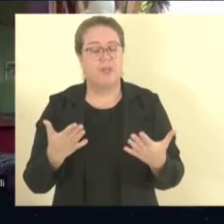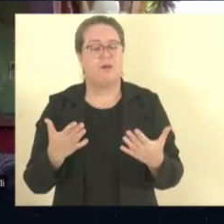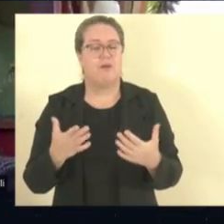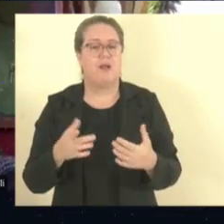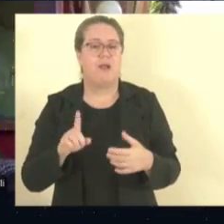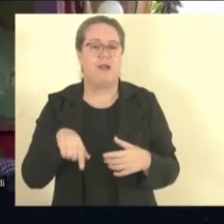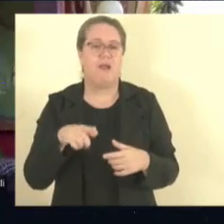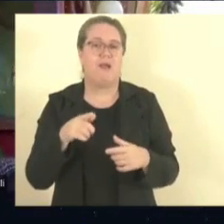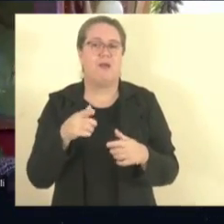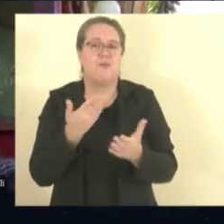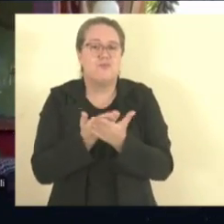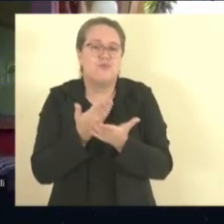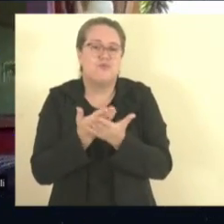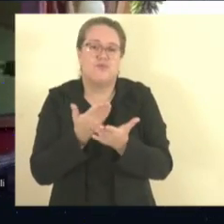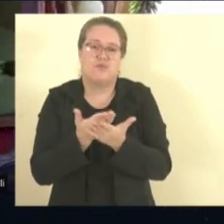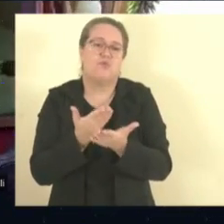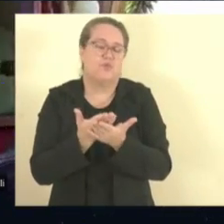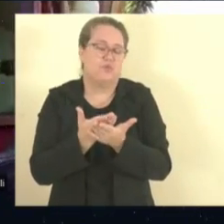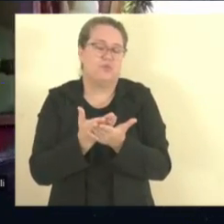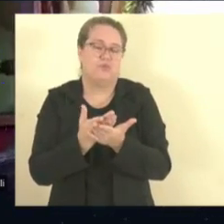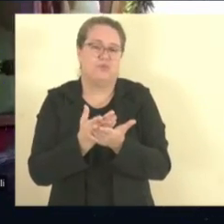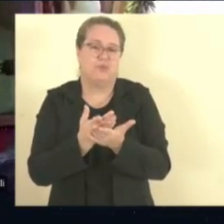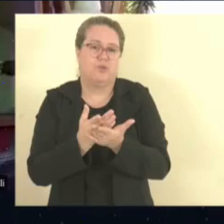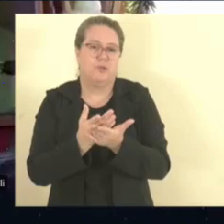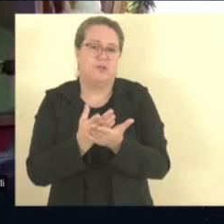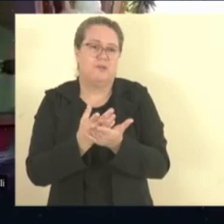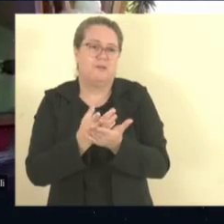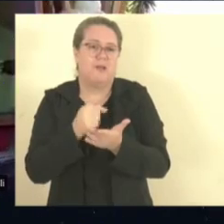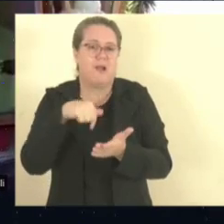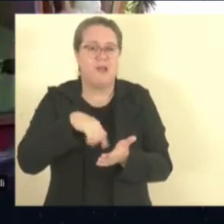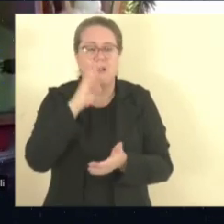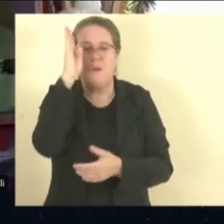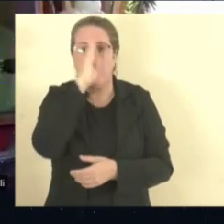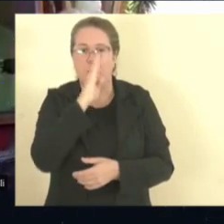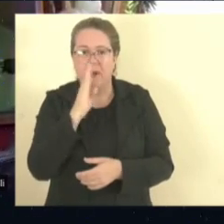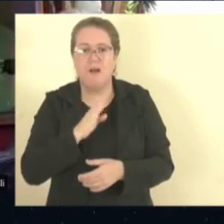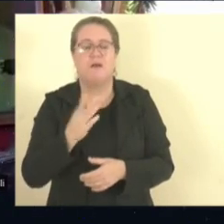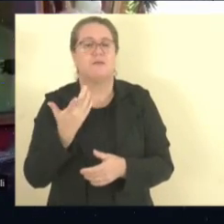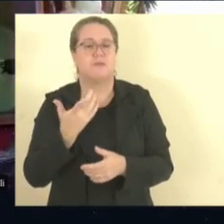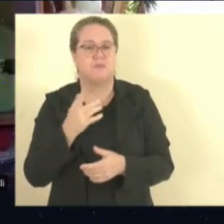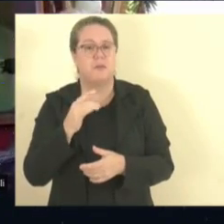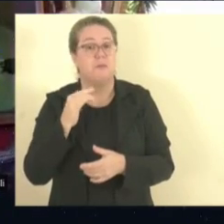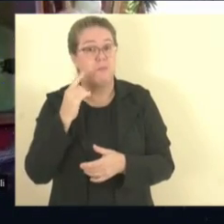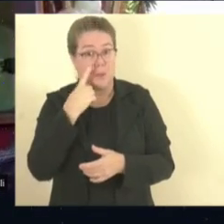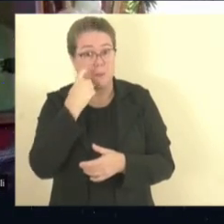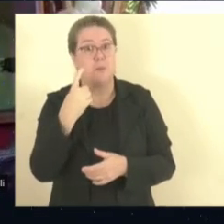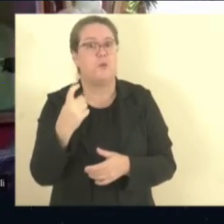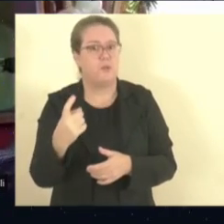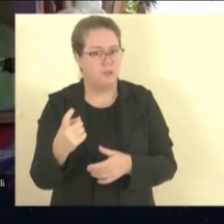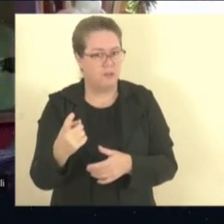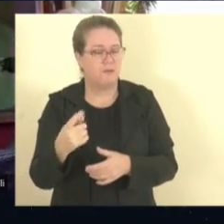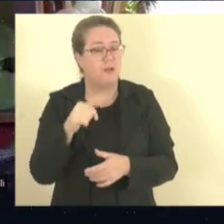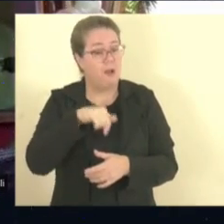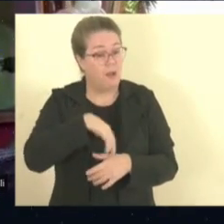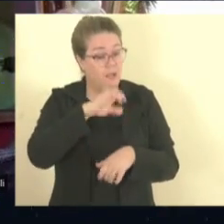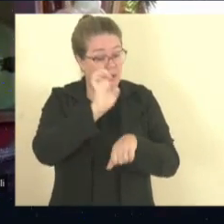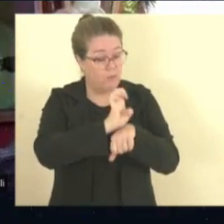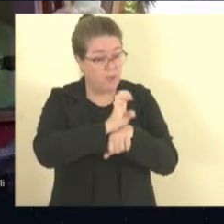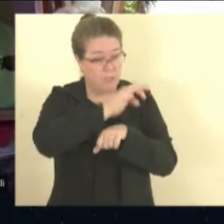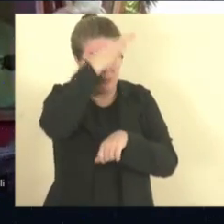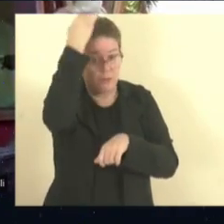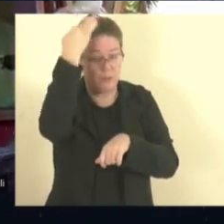é uma condição de empréstimo que só no Brasil o Espírito Santo consegue. Nenhum outro